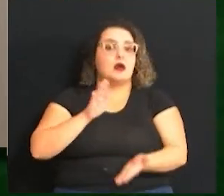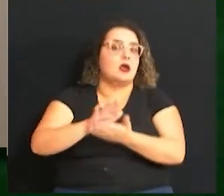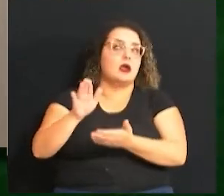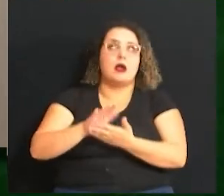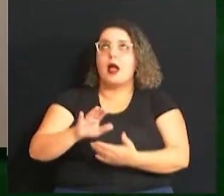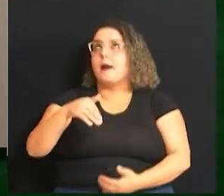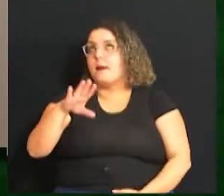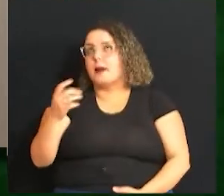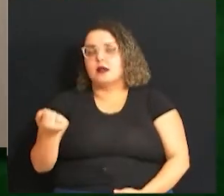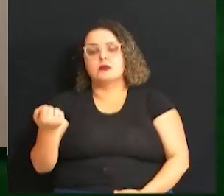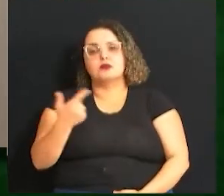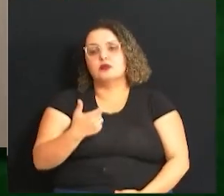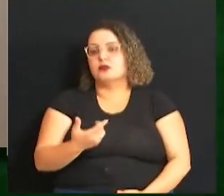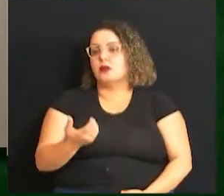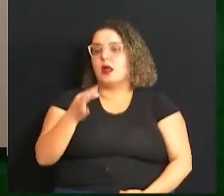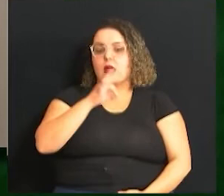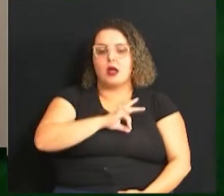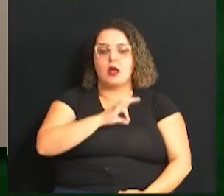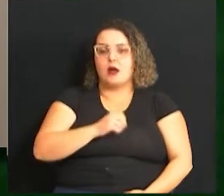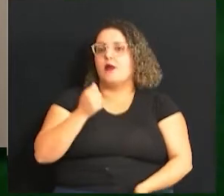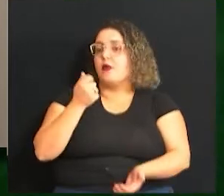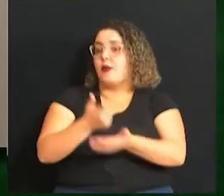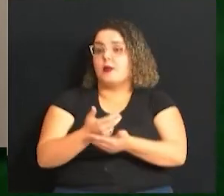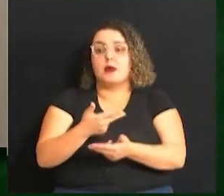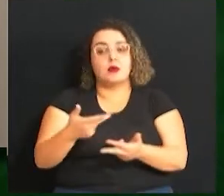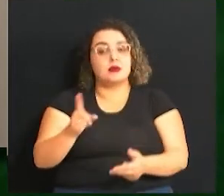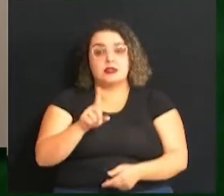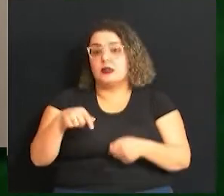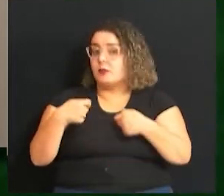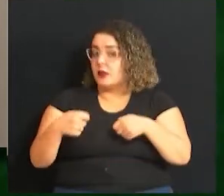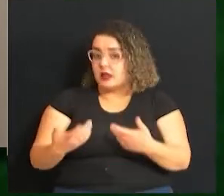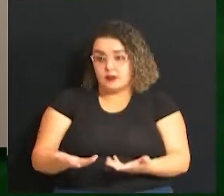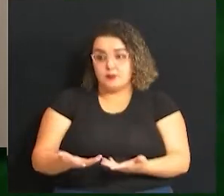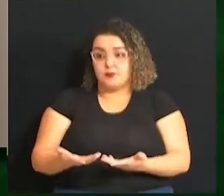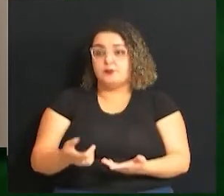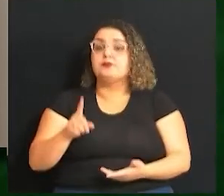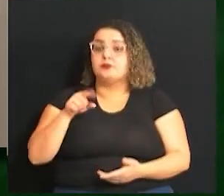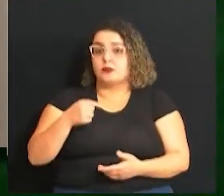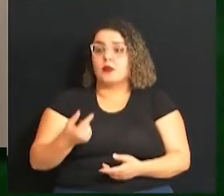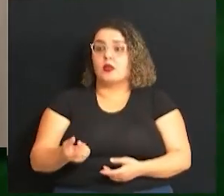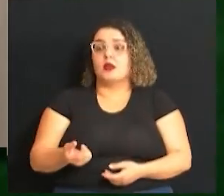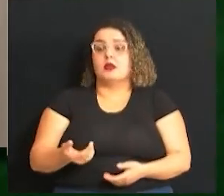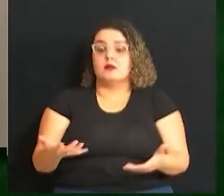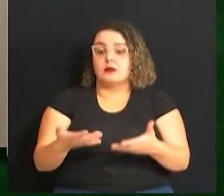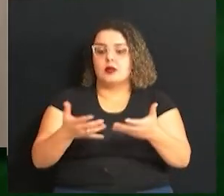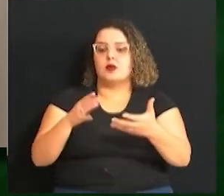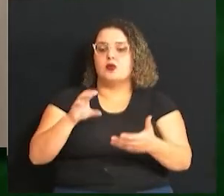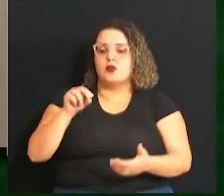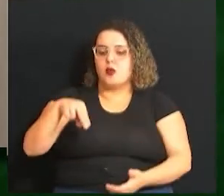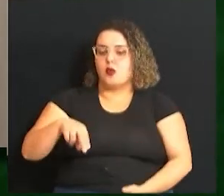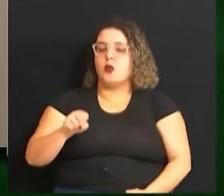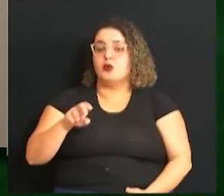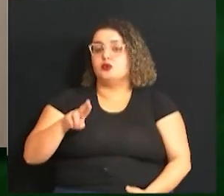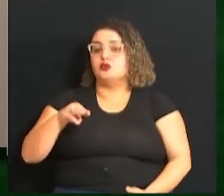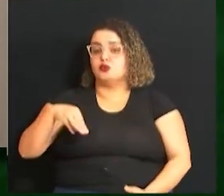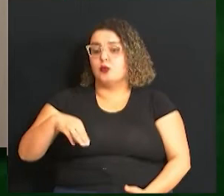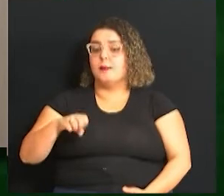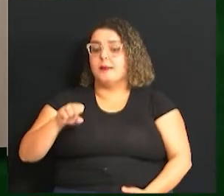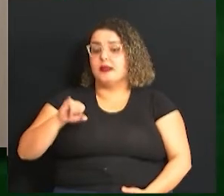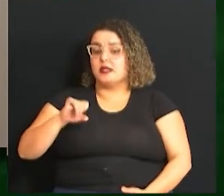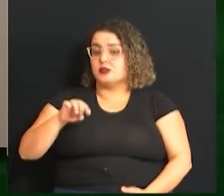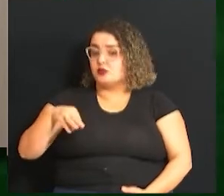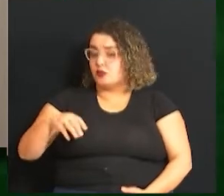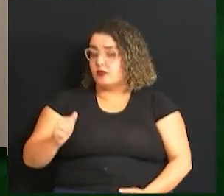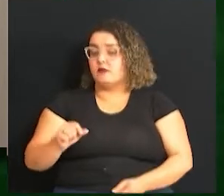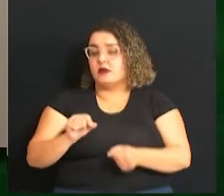às vezes, gastar mais do que ganha, é que faz a gente comprar algo que não precisa, é o que alimenta o consumismo. E você